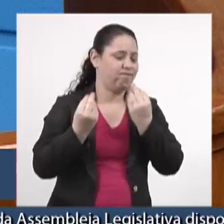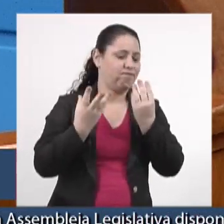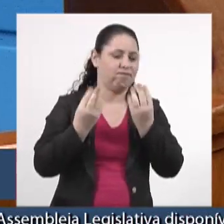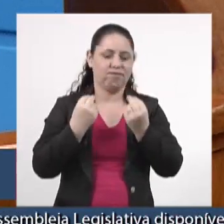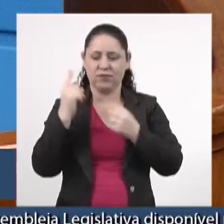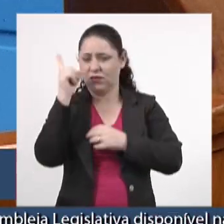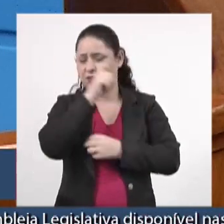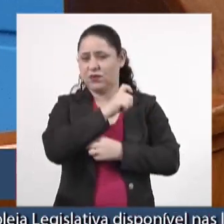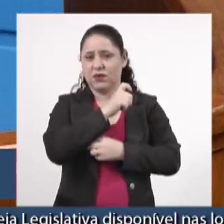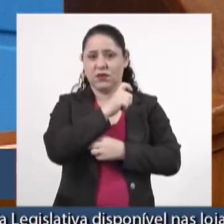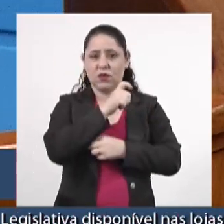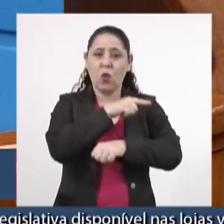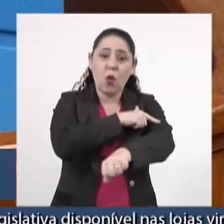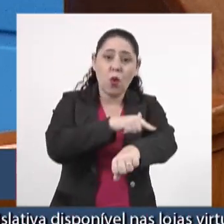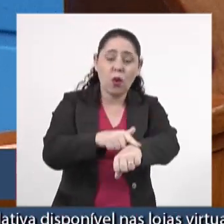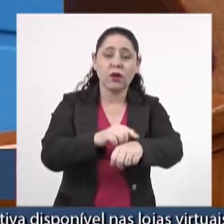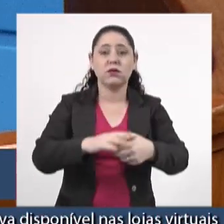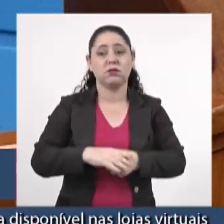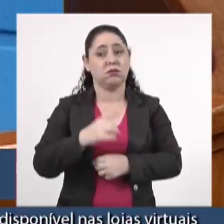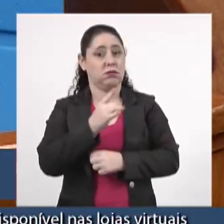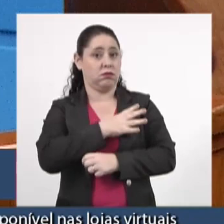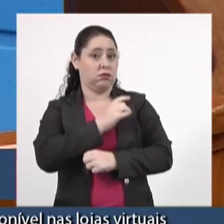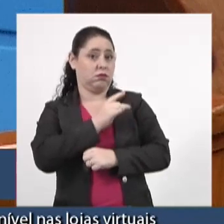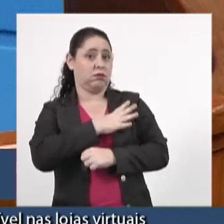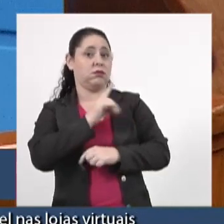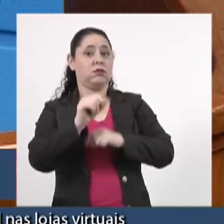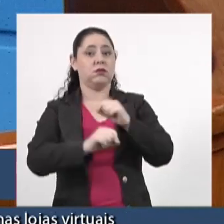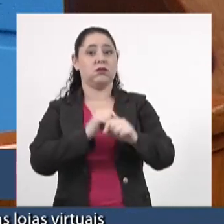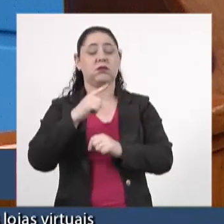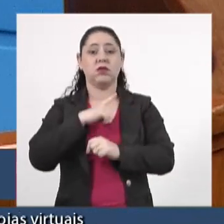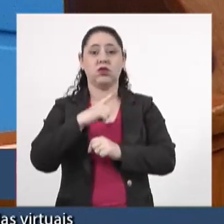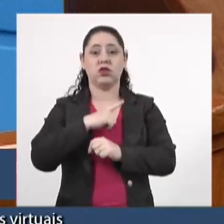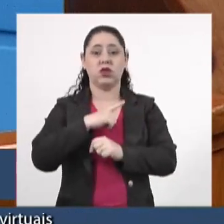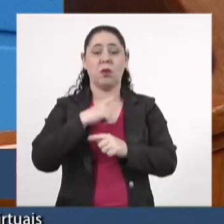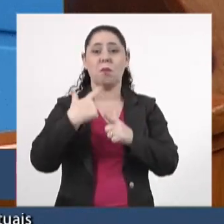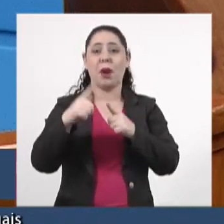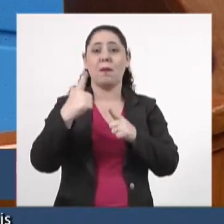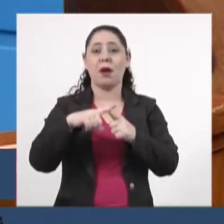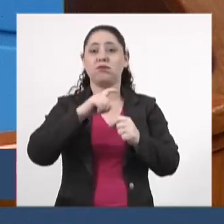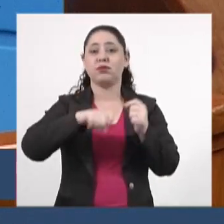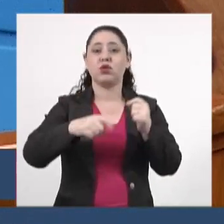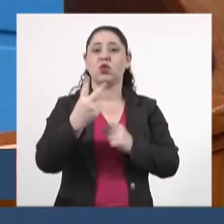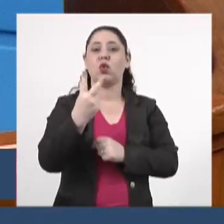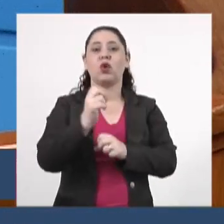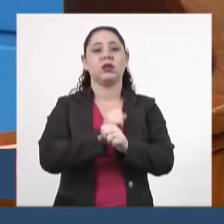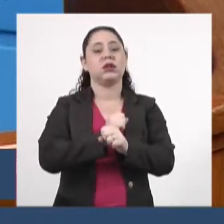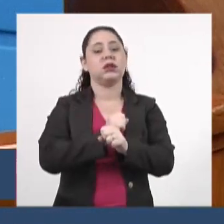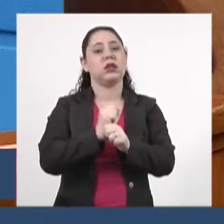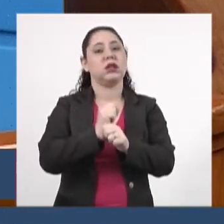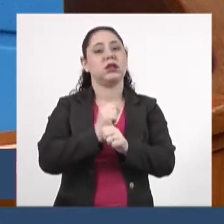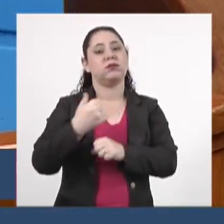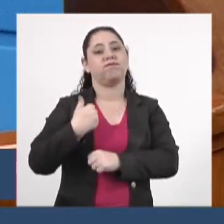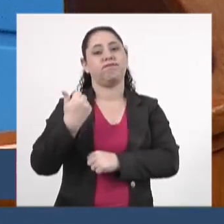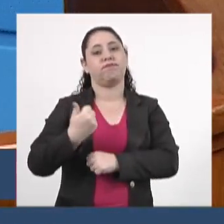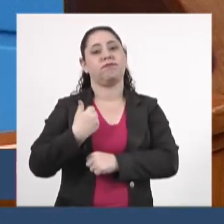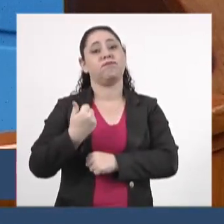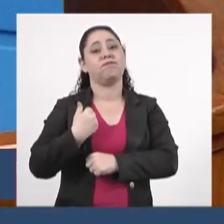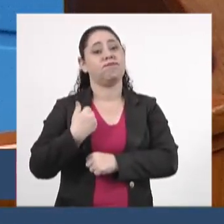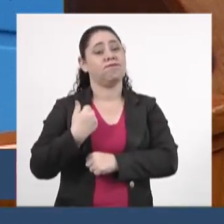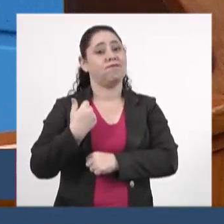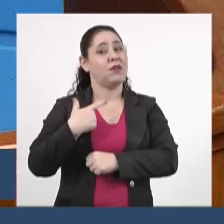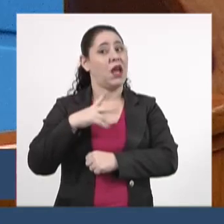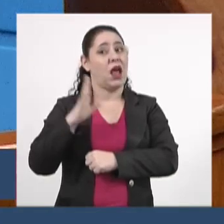muita dificuldade de comportamento, muito medo, e ela tinha um distúrbio sexual com apenas 2 anos de idade. Severo,